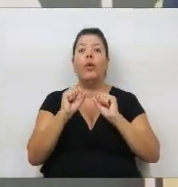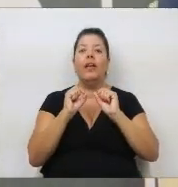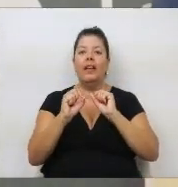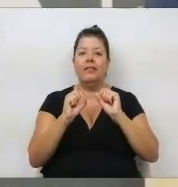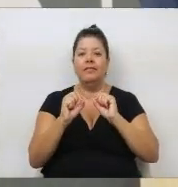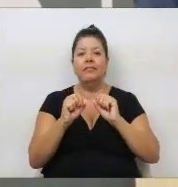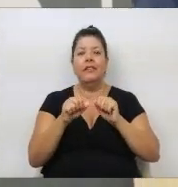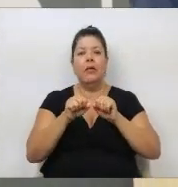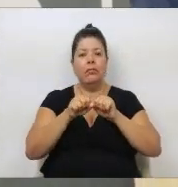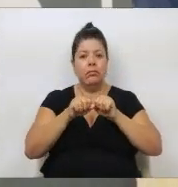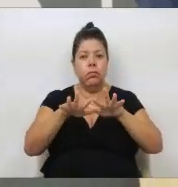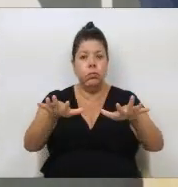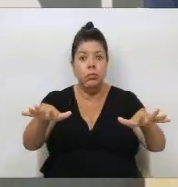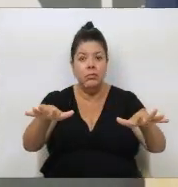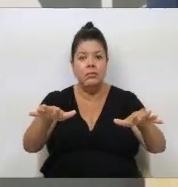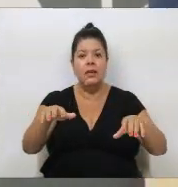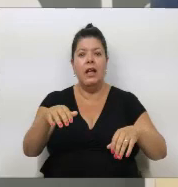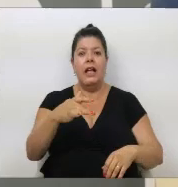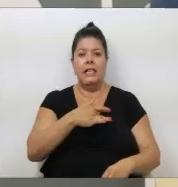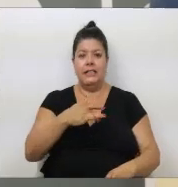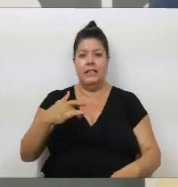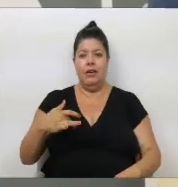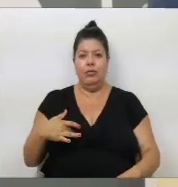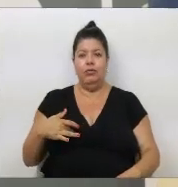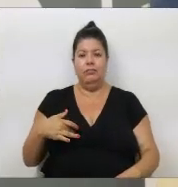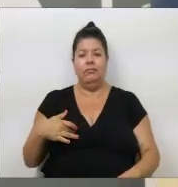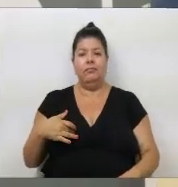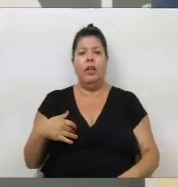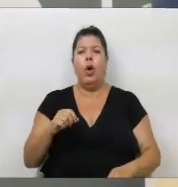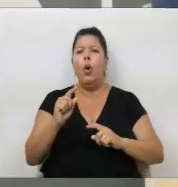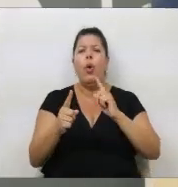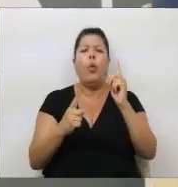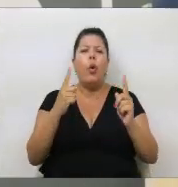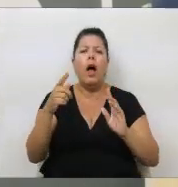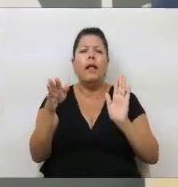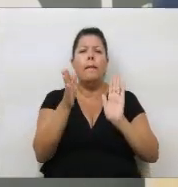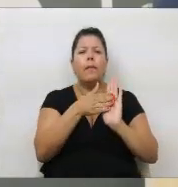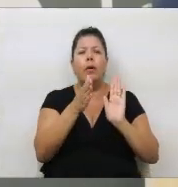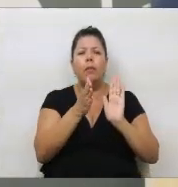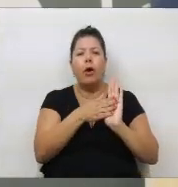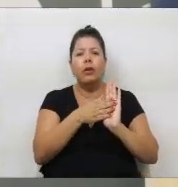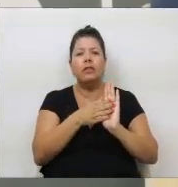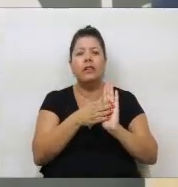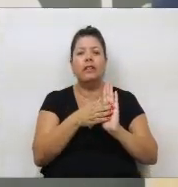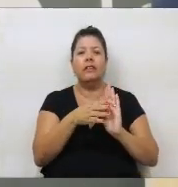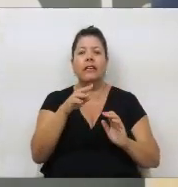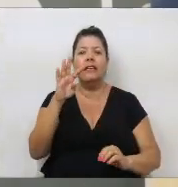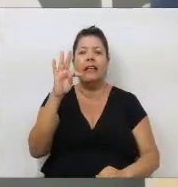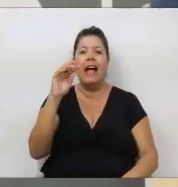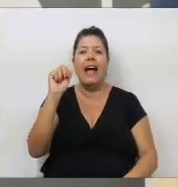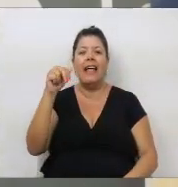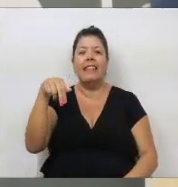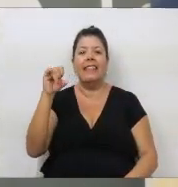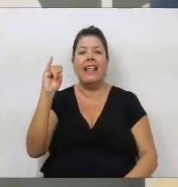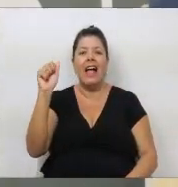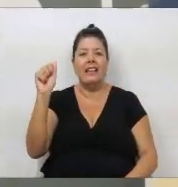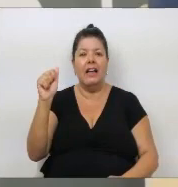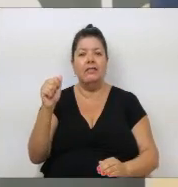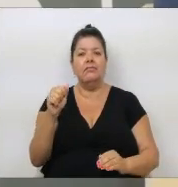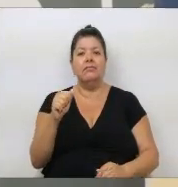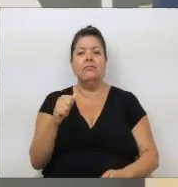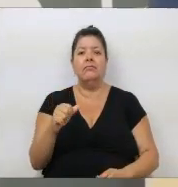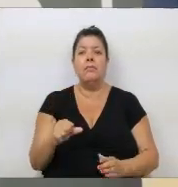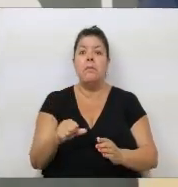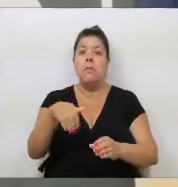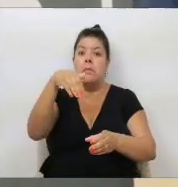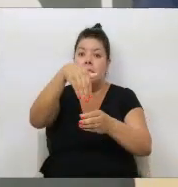pandemia, mas é saúde. Quais são as propostas da Tânia Ferreira e do professor Janga para a saúde, caso venham a ser